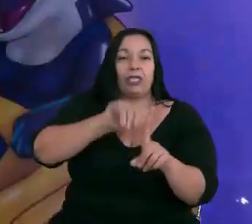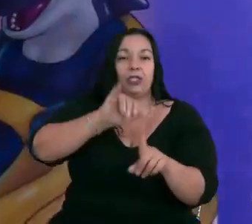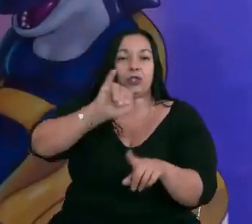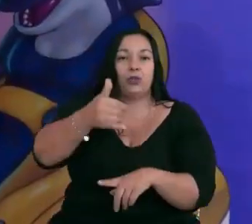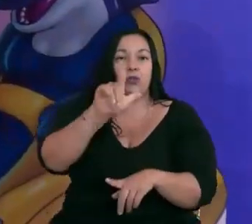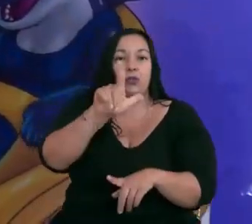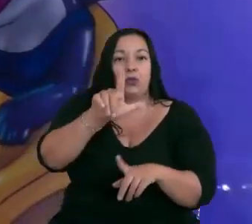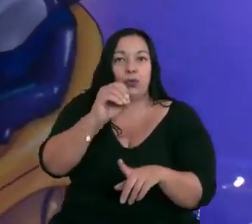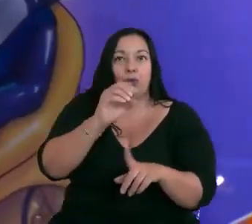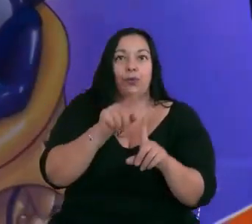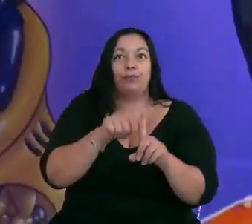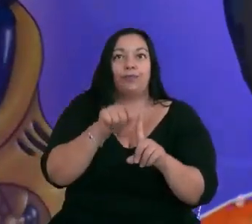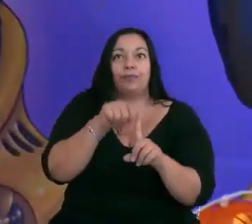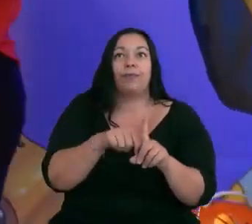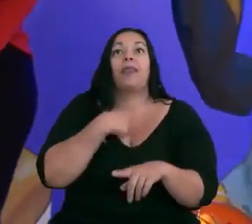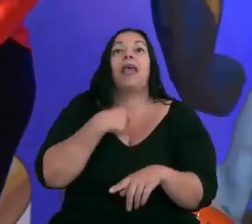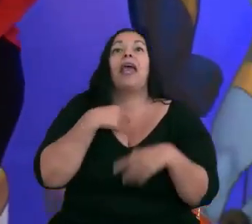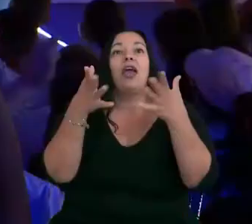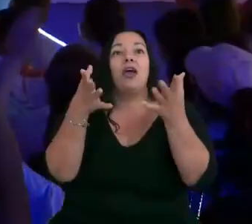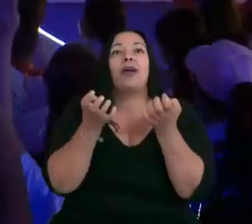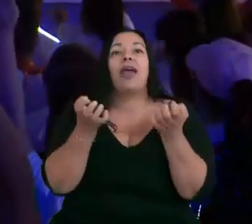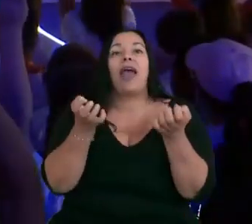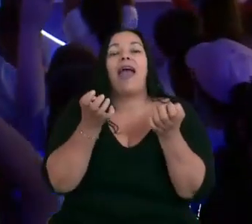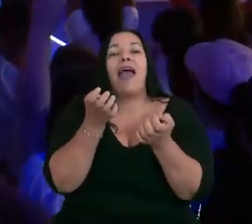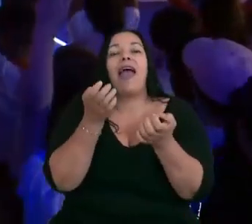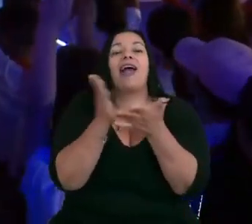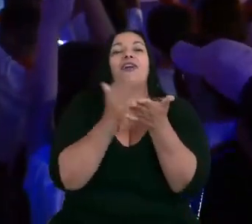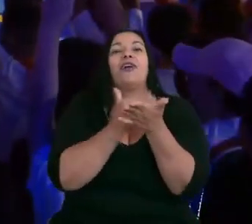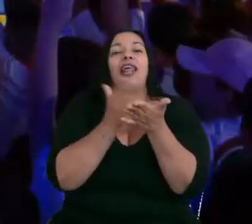um exemplar do Reino de Azulha?